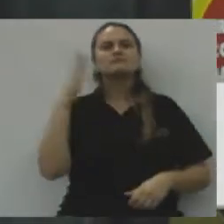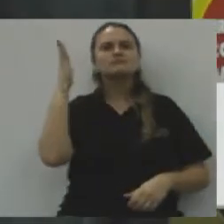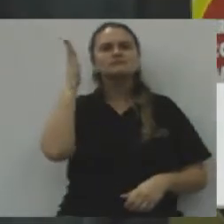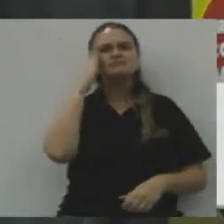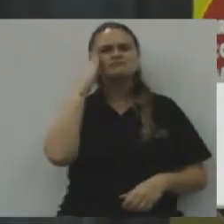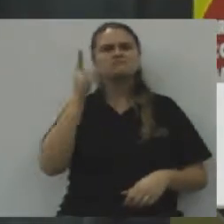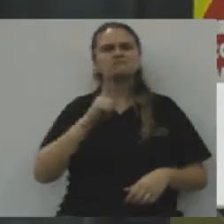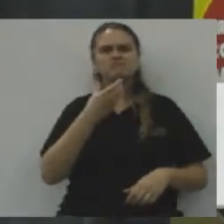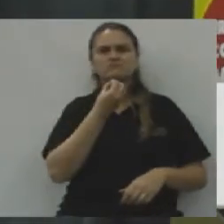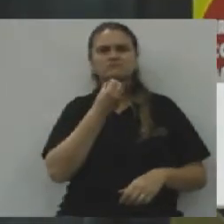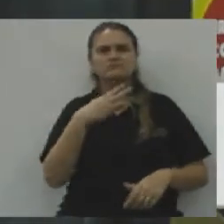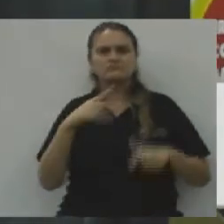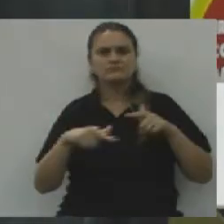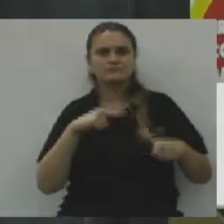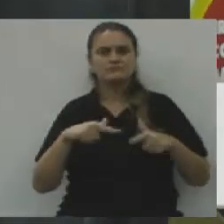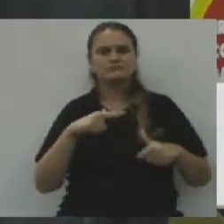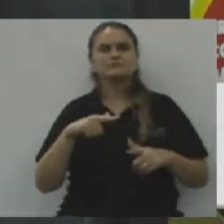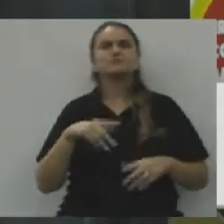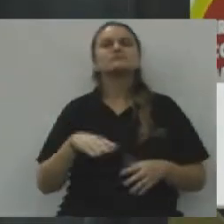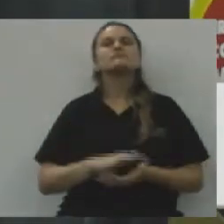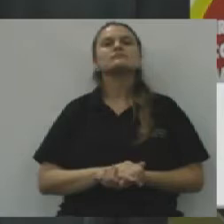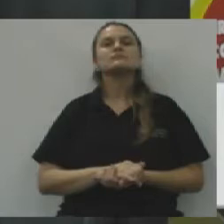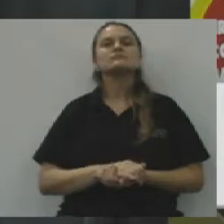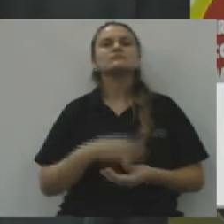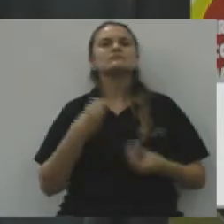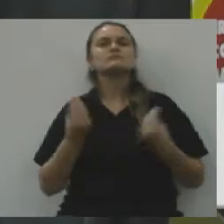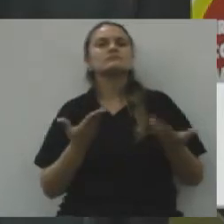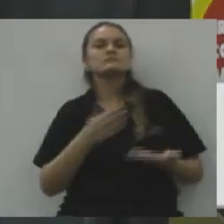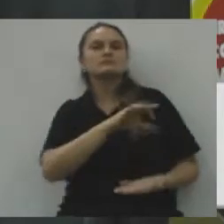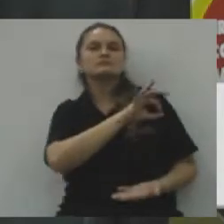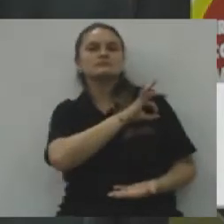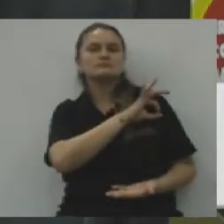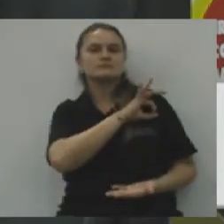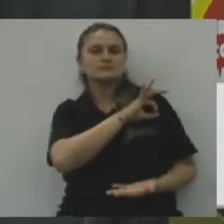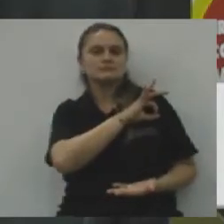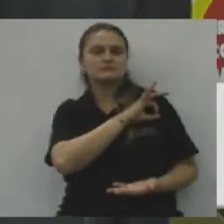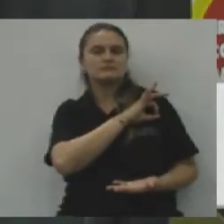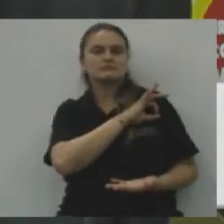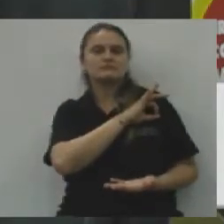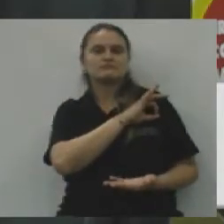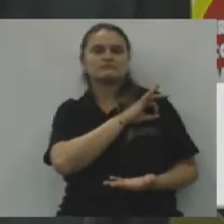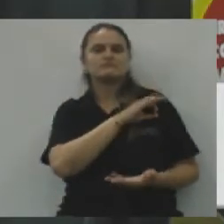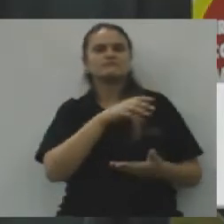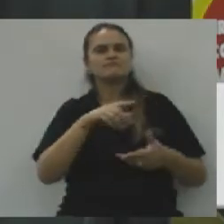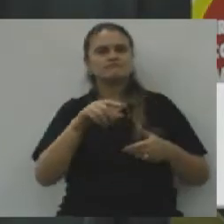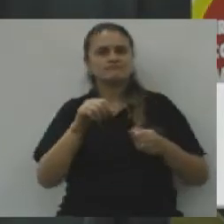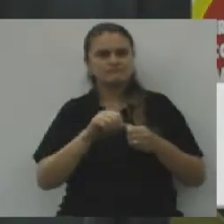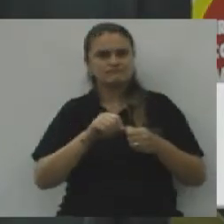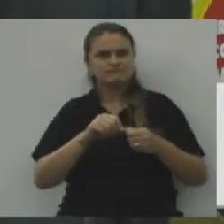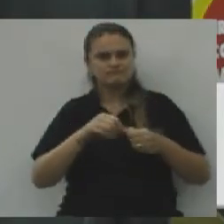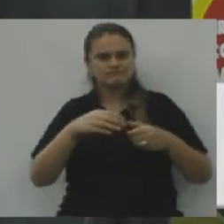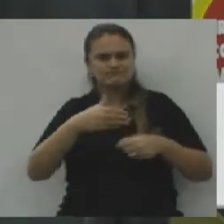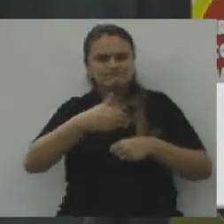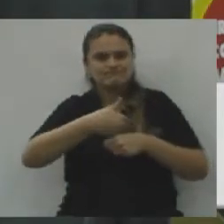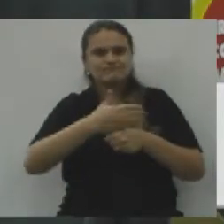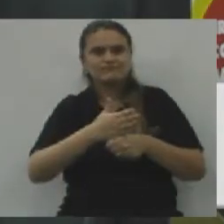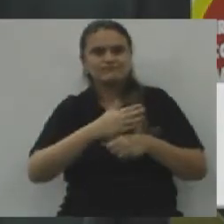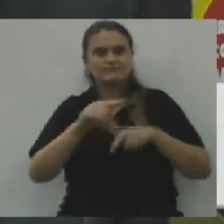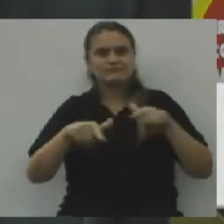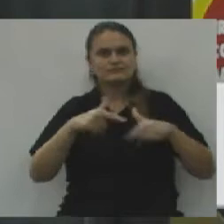do trabalho e, principalmente, quando um policial é abnegado e faz além.